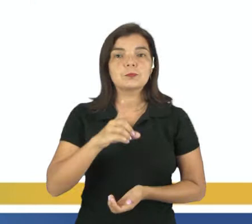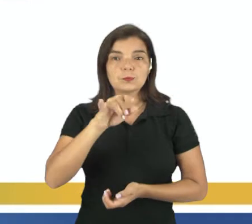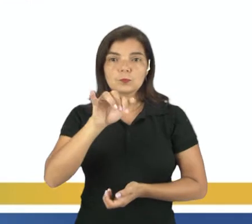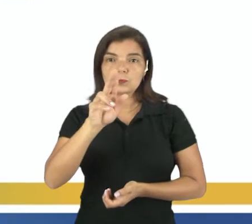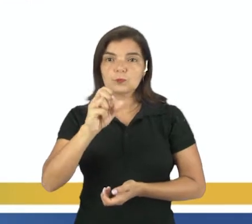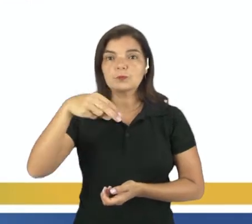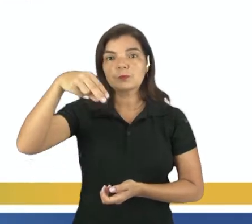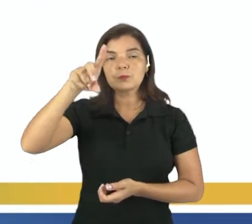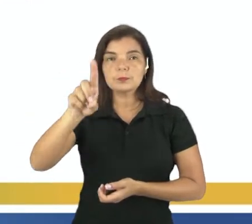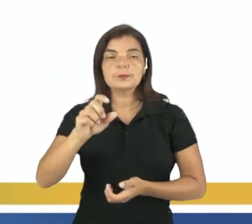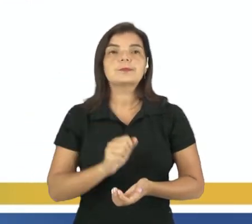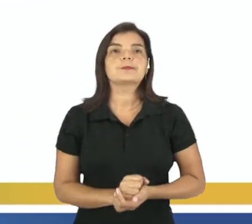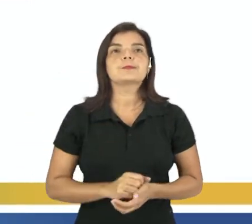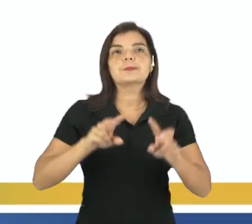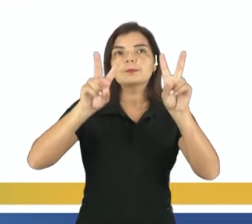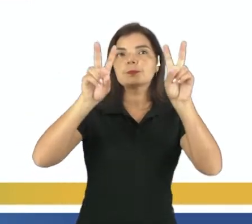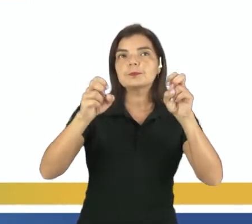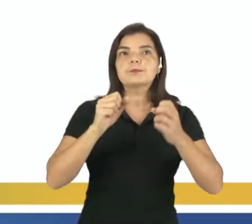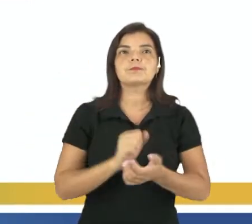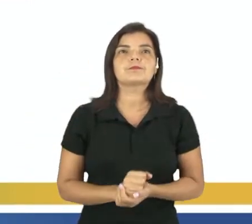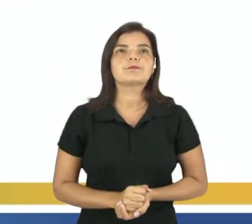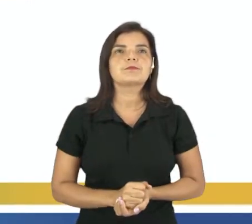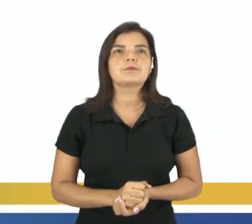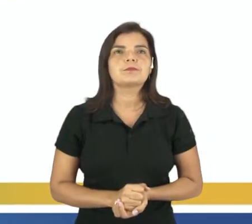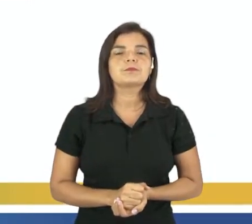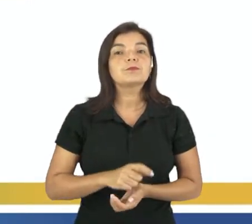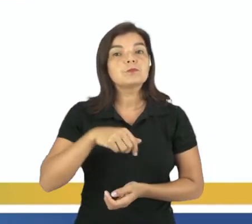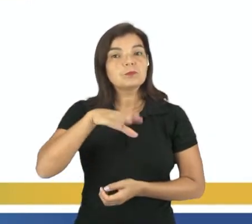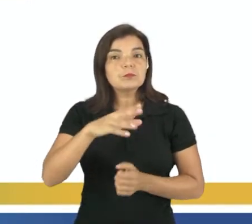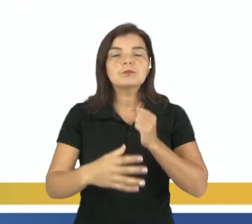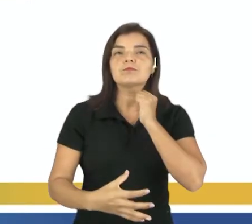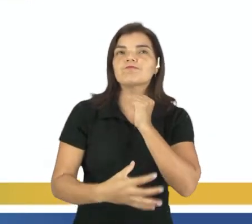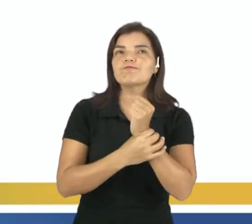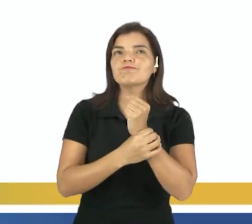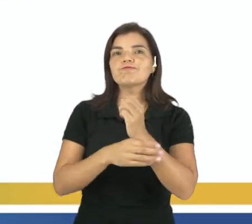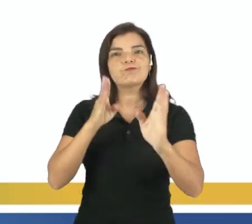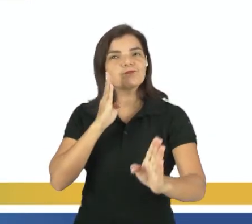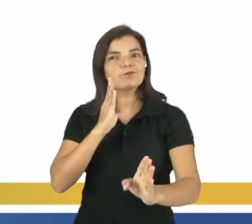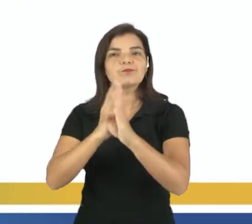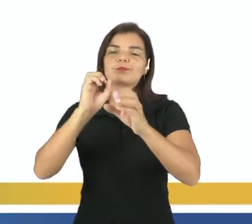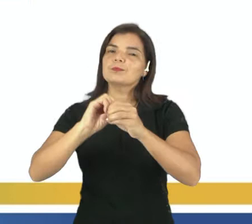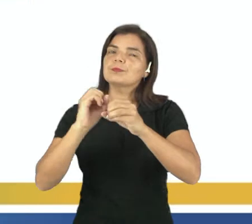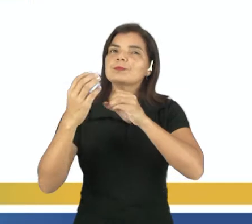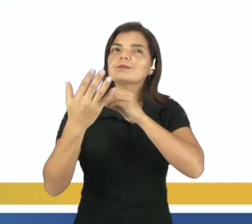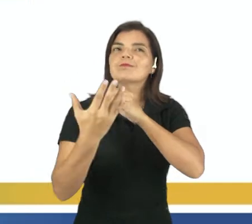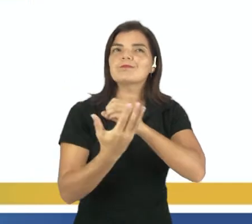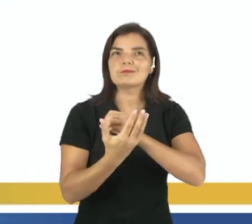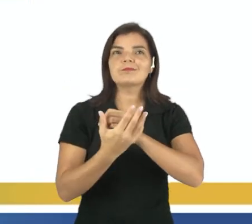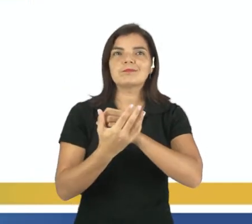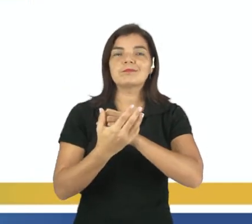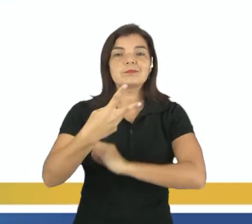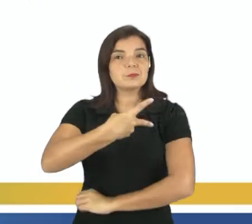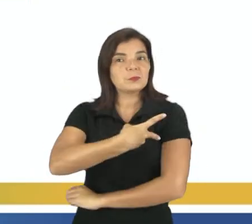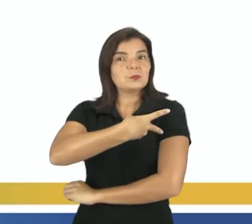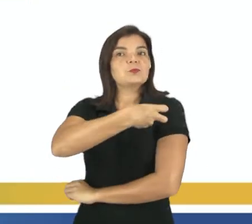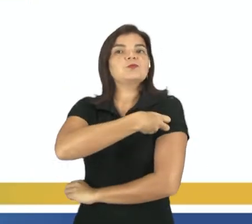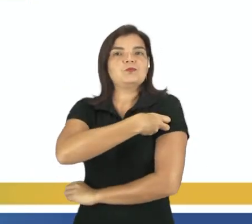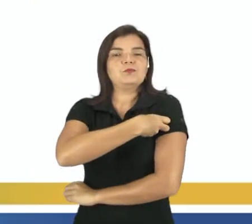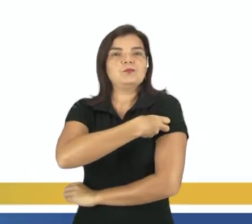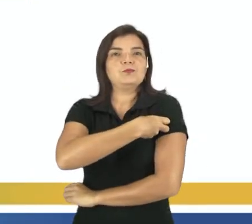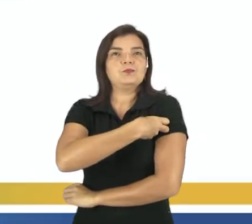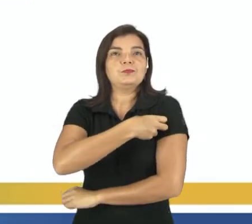do Nordeste. Olha o título: Meio mais seguro de combater Covid-19, vacina